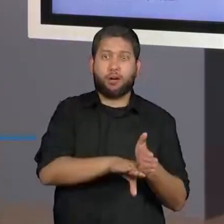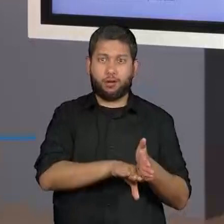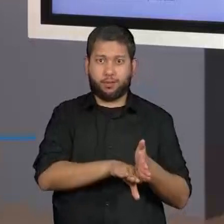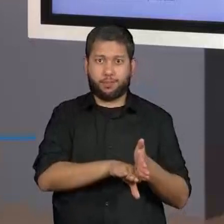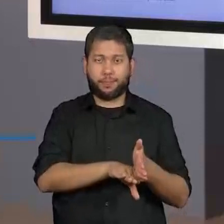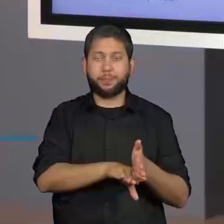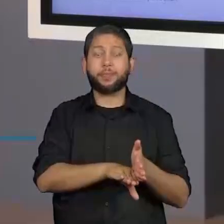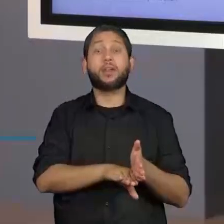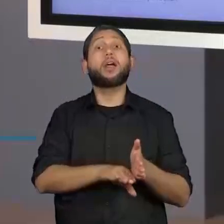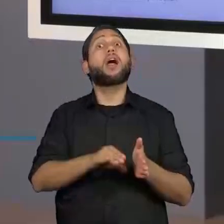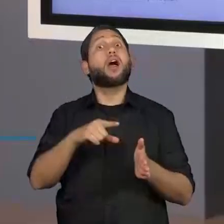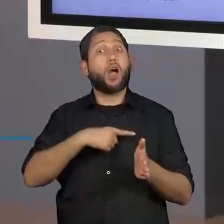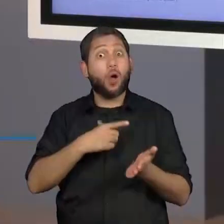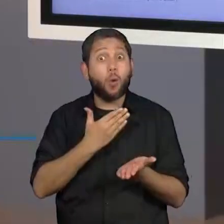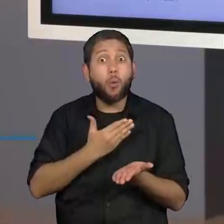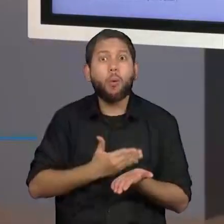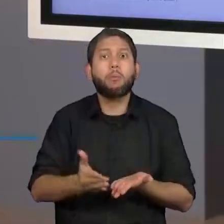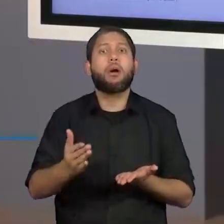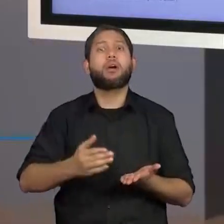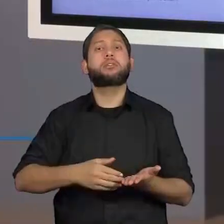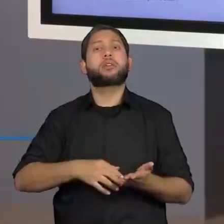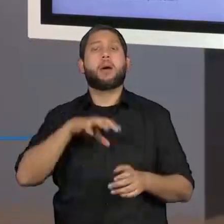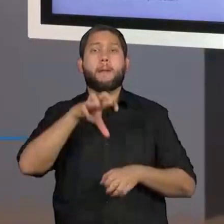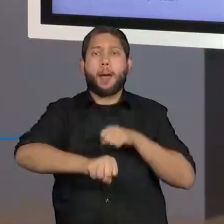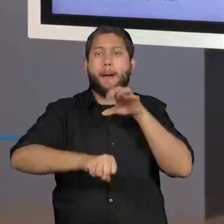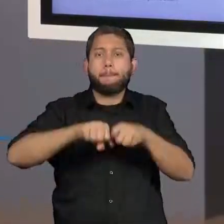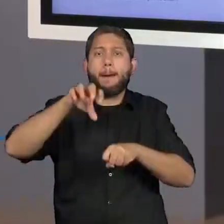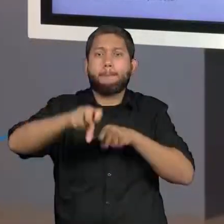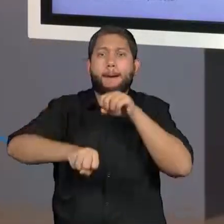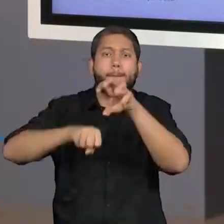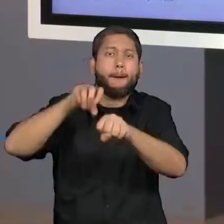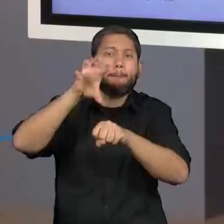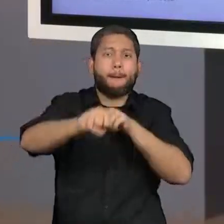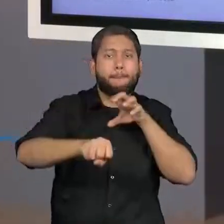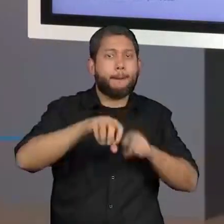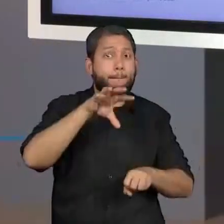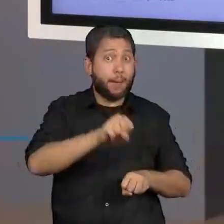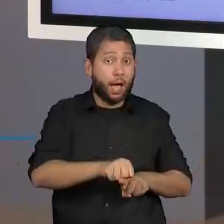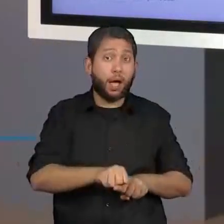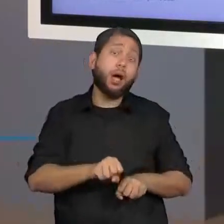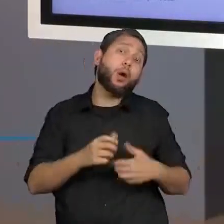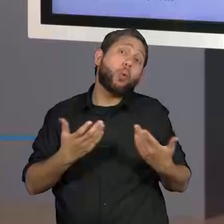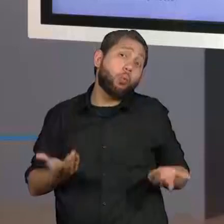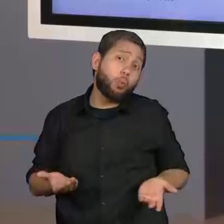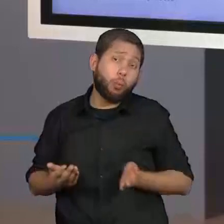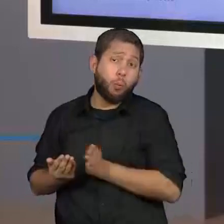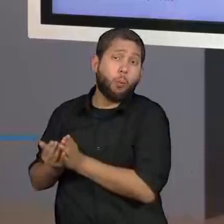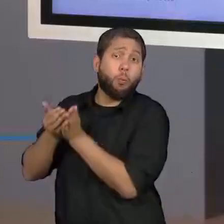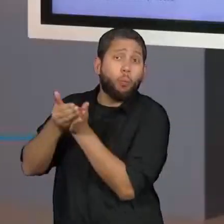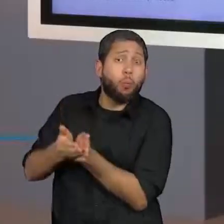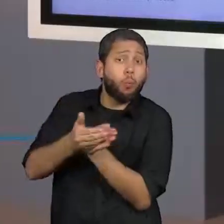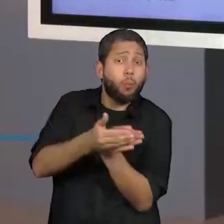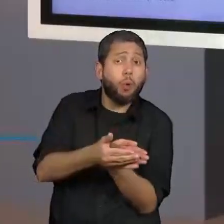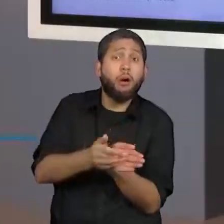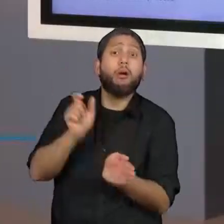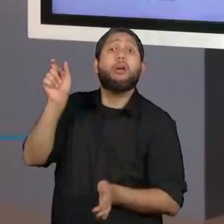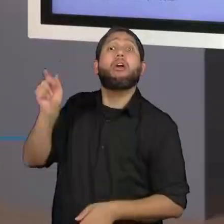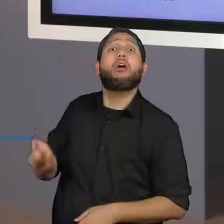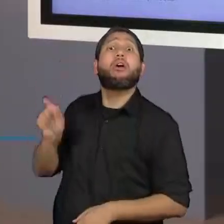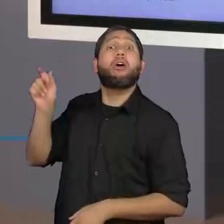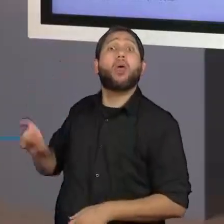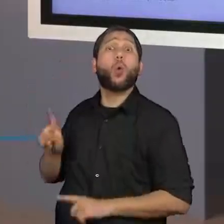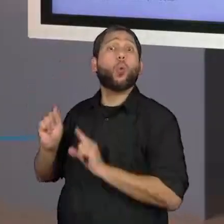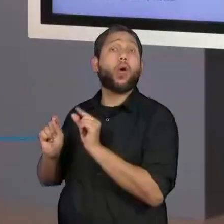e vieram os portugueses para cá, que são povos europeus, né? E também depois disso,